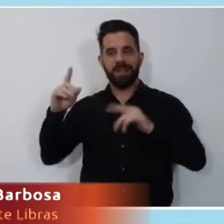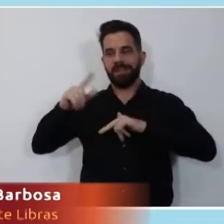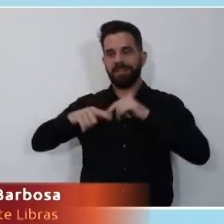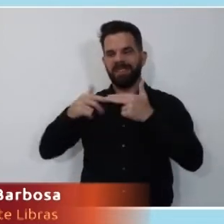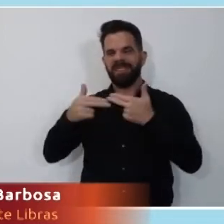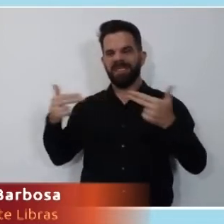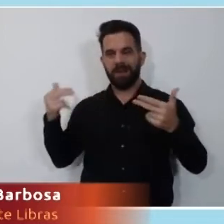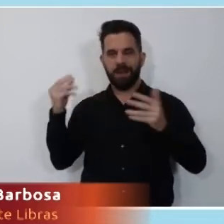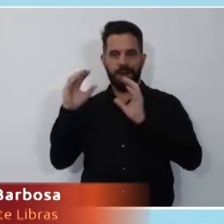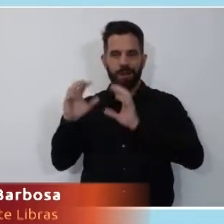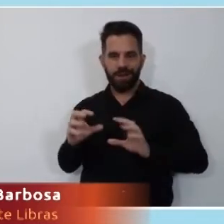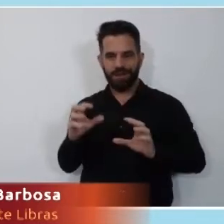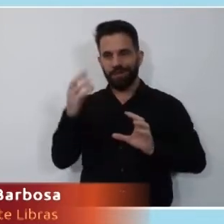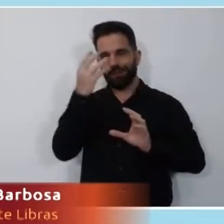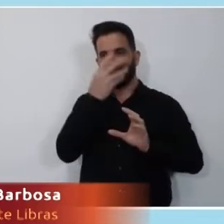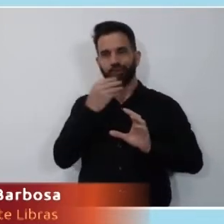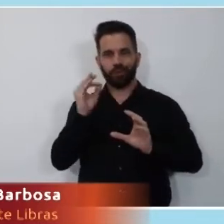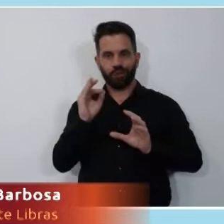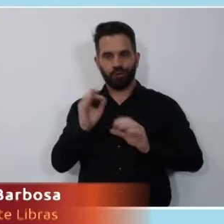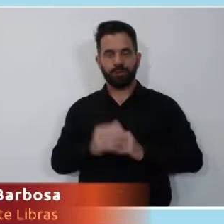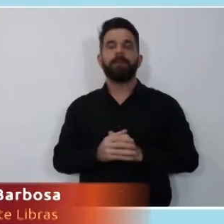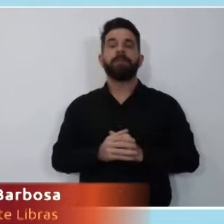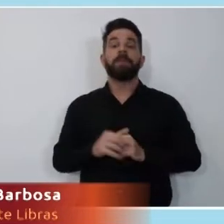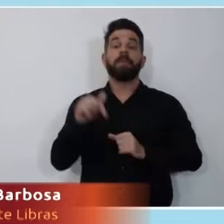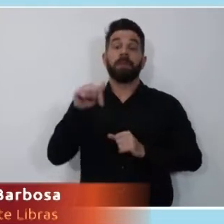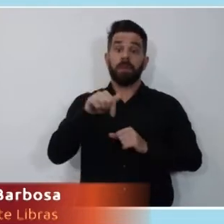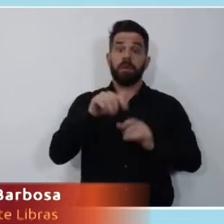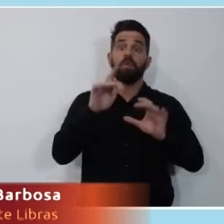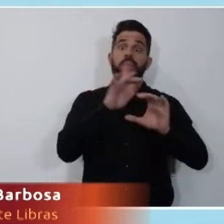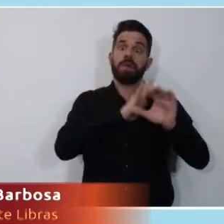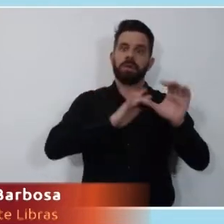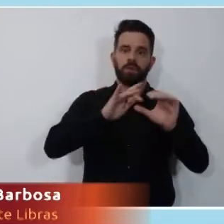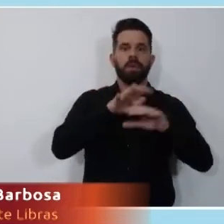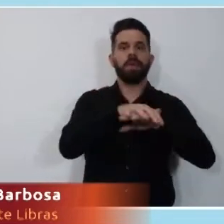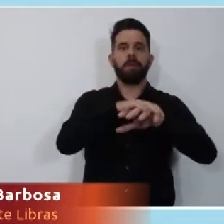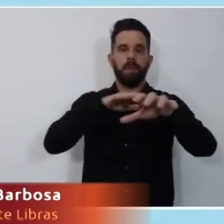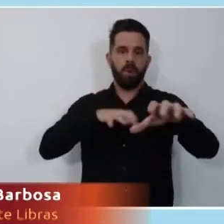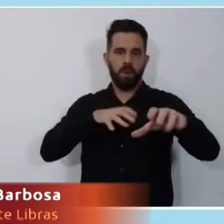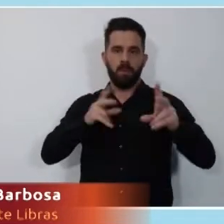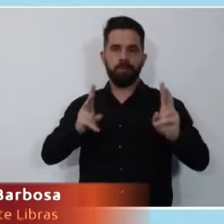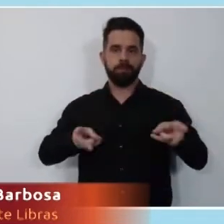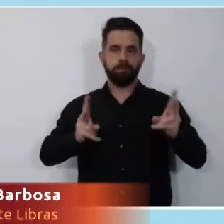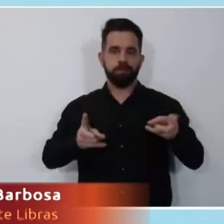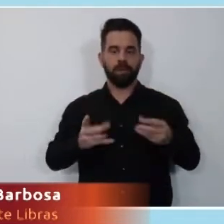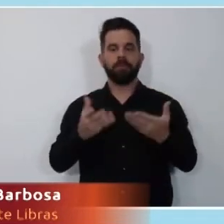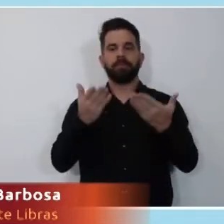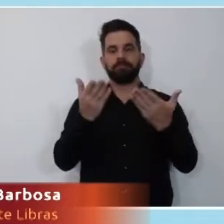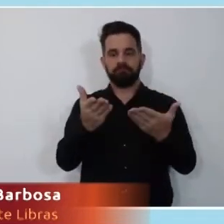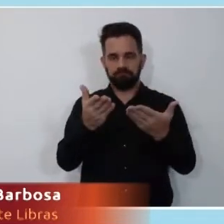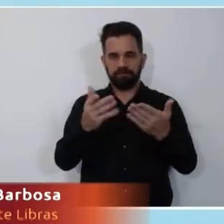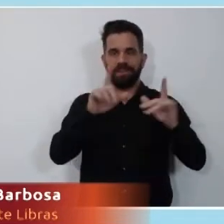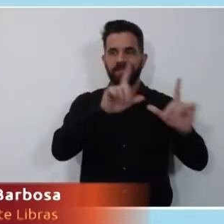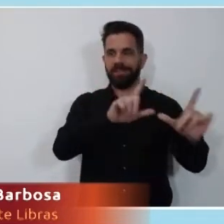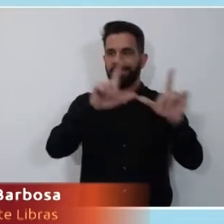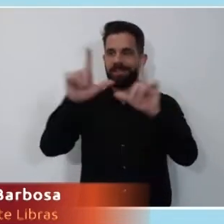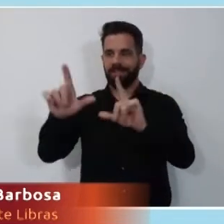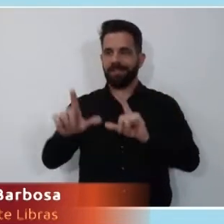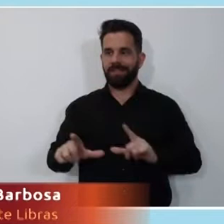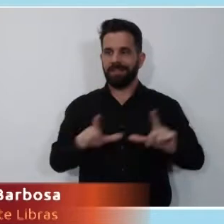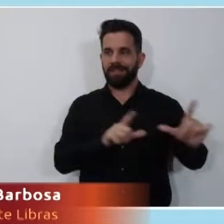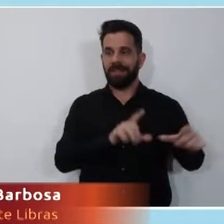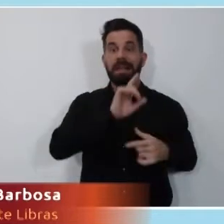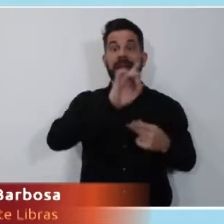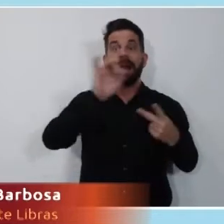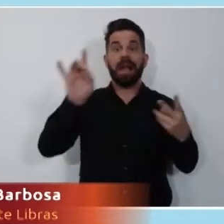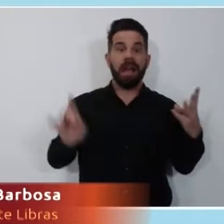Conexões está sendo realizado de forma remota e, por isso, eu, o professor Diego e os entrevistados do